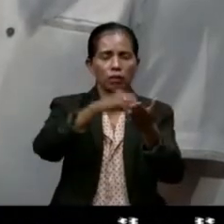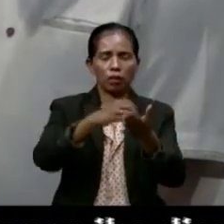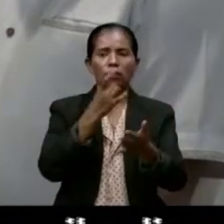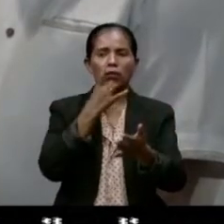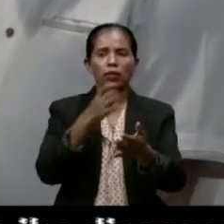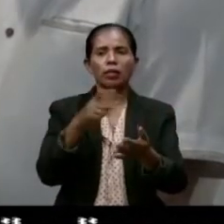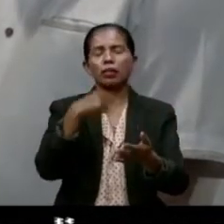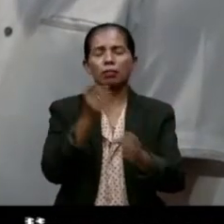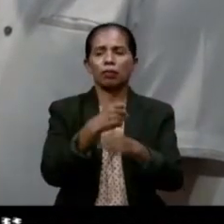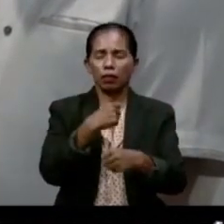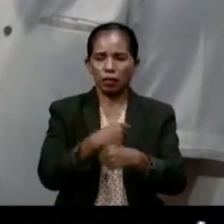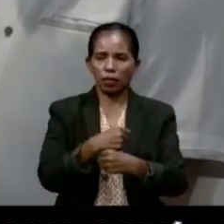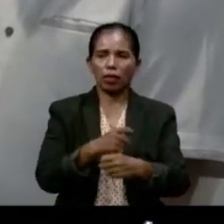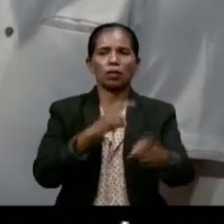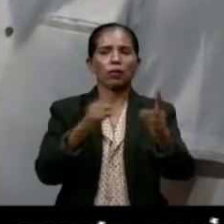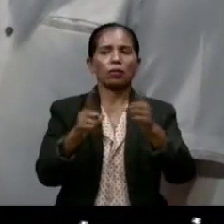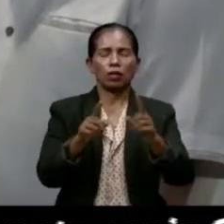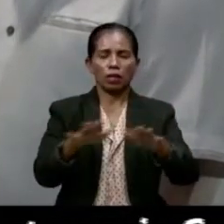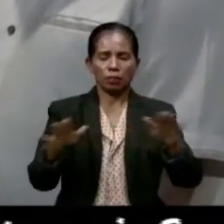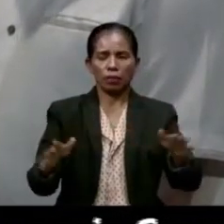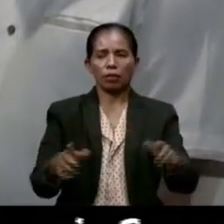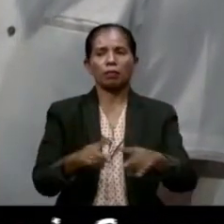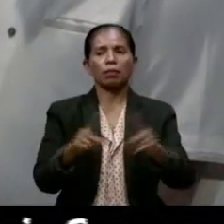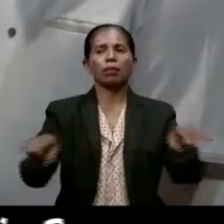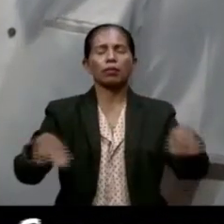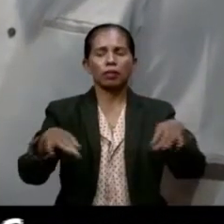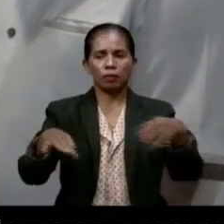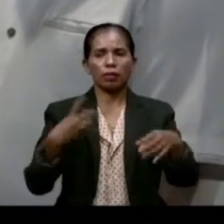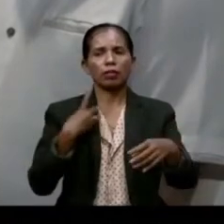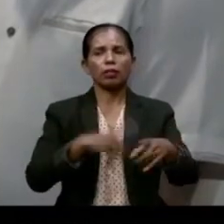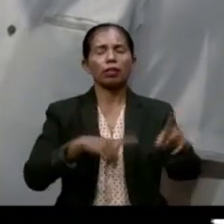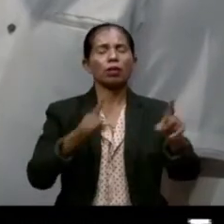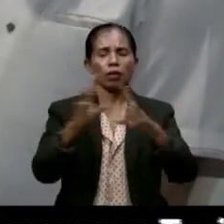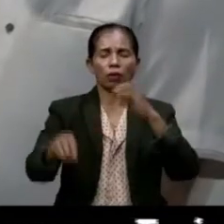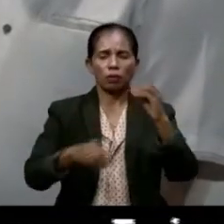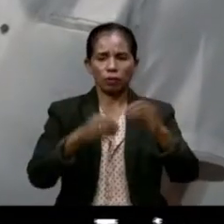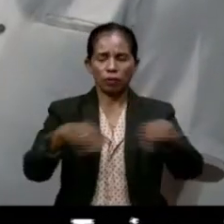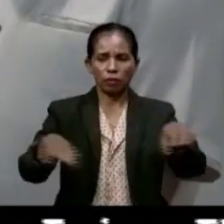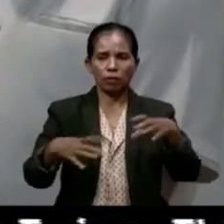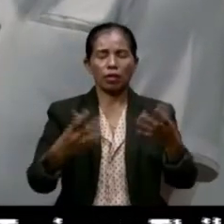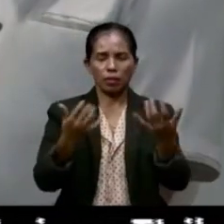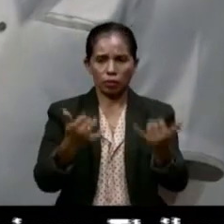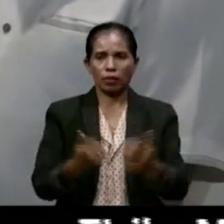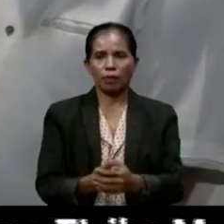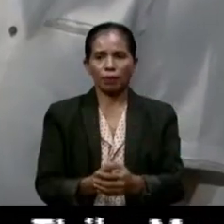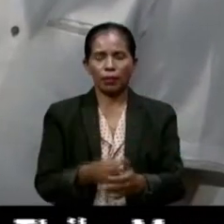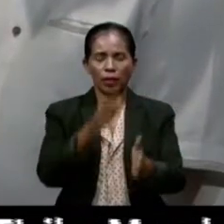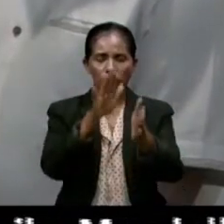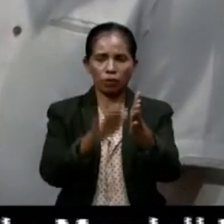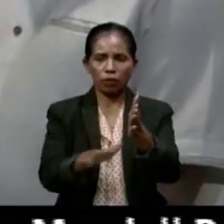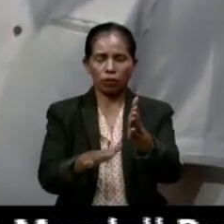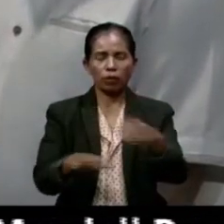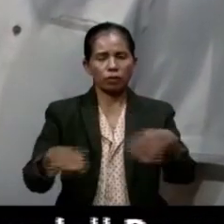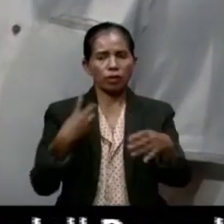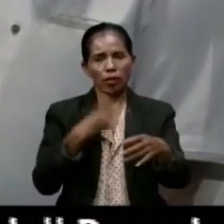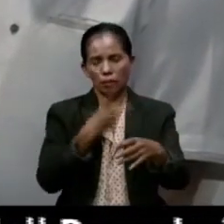ma sema ka tu halo atu kwali la para ke para ka tu ale agora tu servicio agora tu kwali ko ma servicio na servicio ne ma agora tu na mai par servicio te